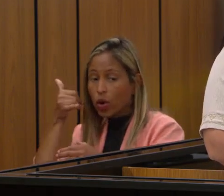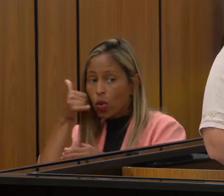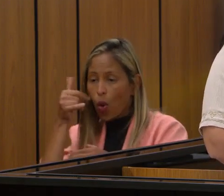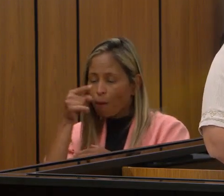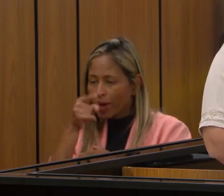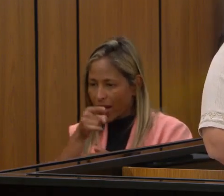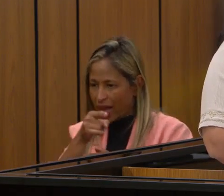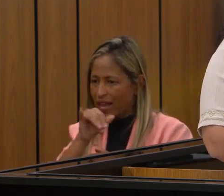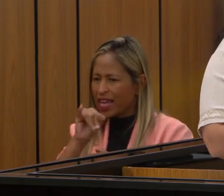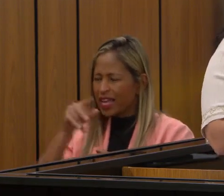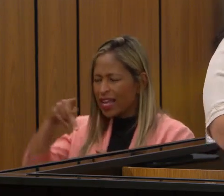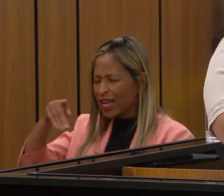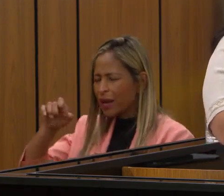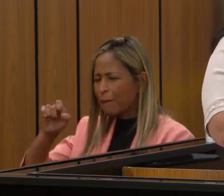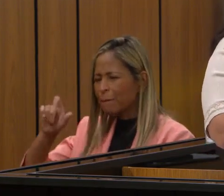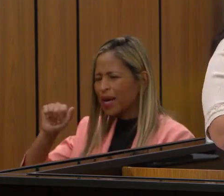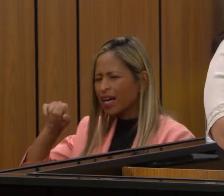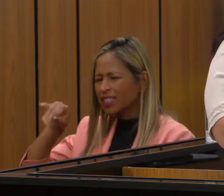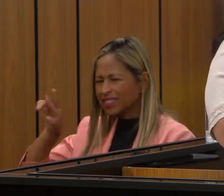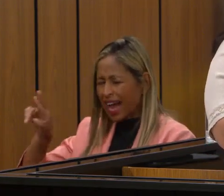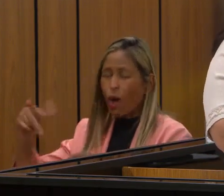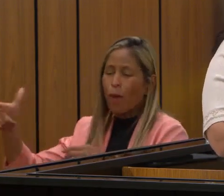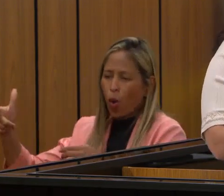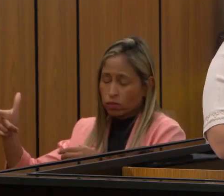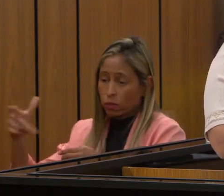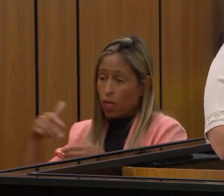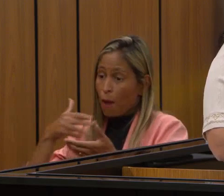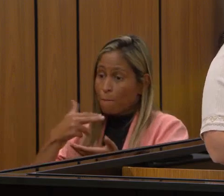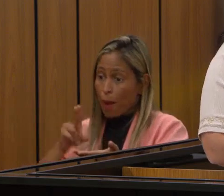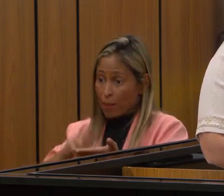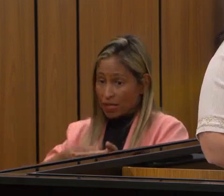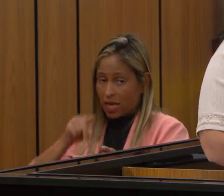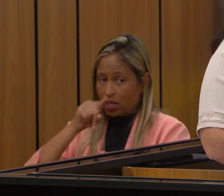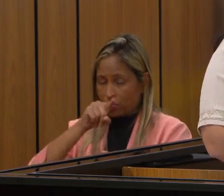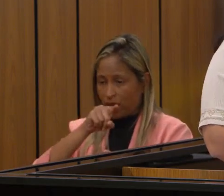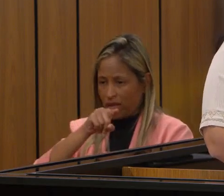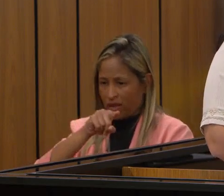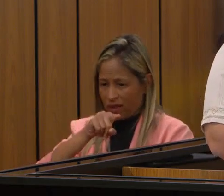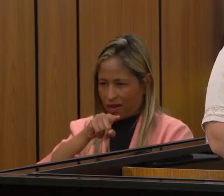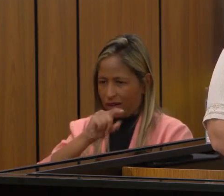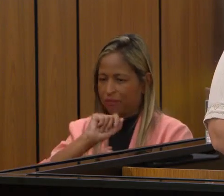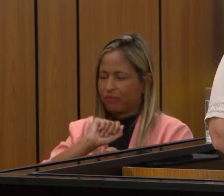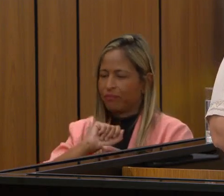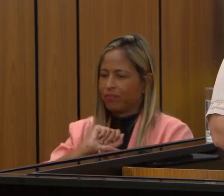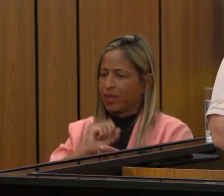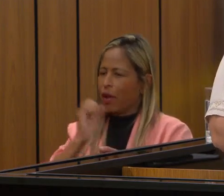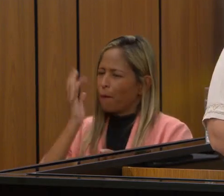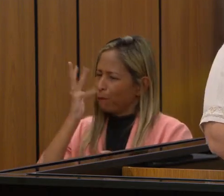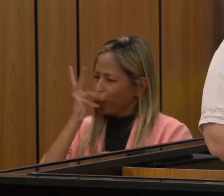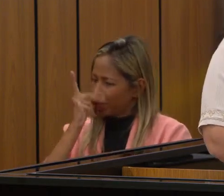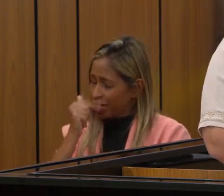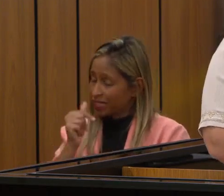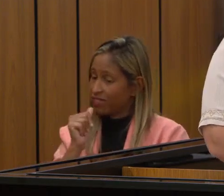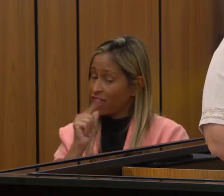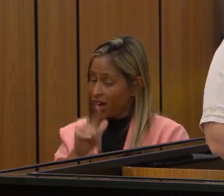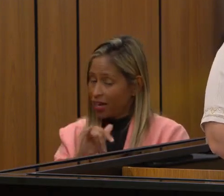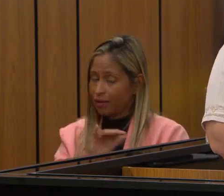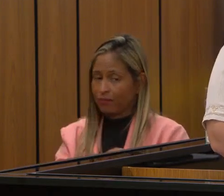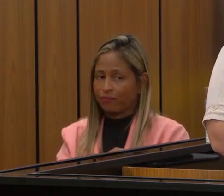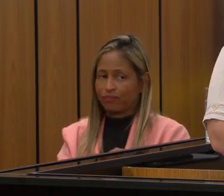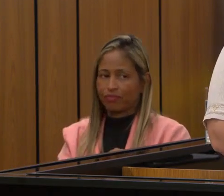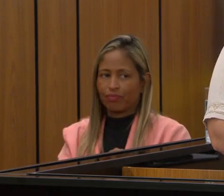a implantar né e mandou uma mensagem para mim é muito bonita falando assim